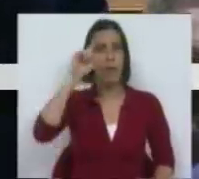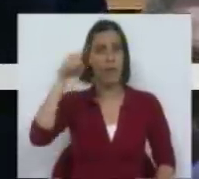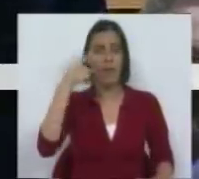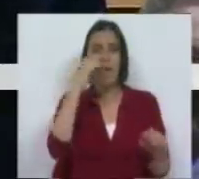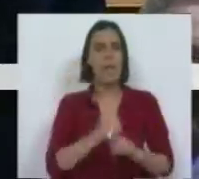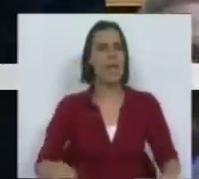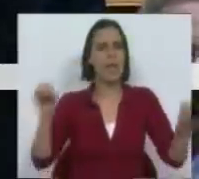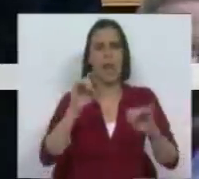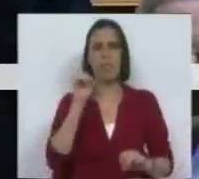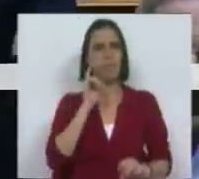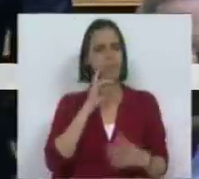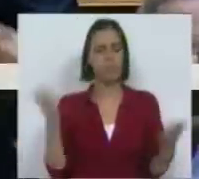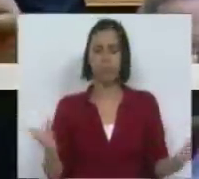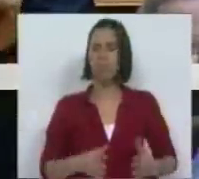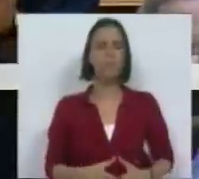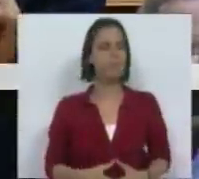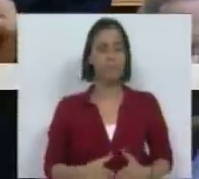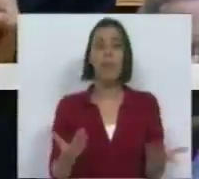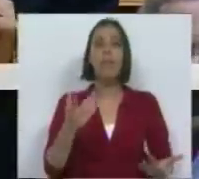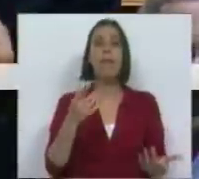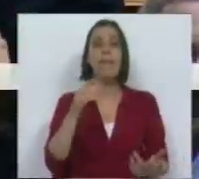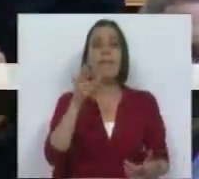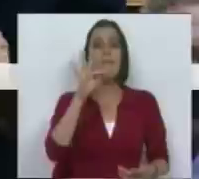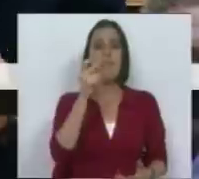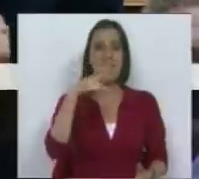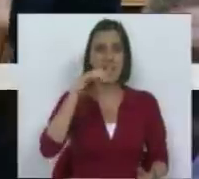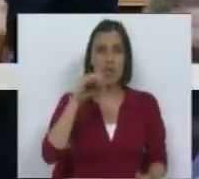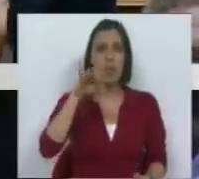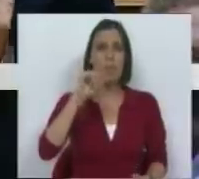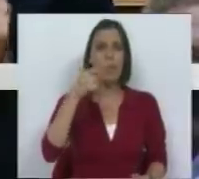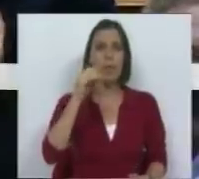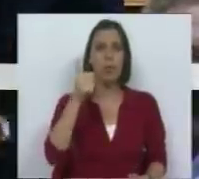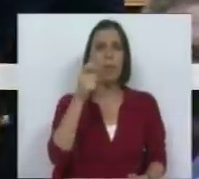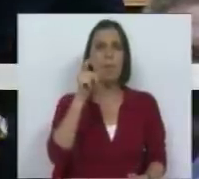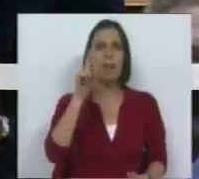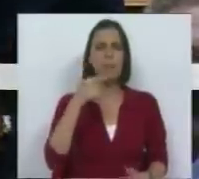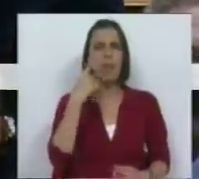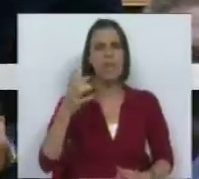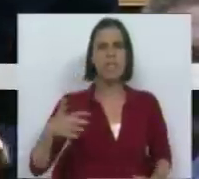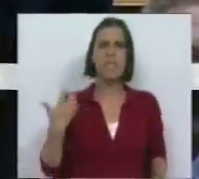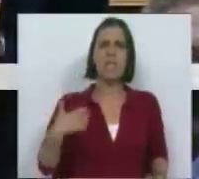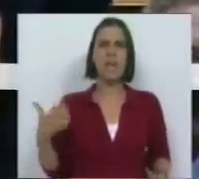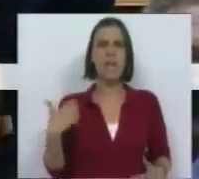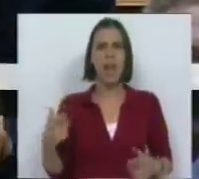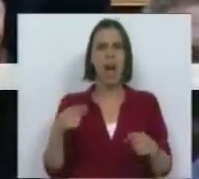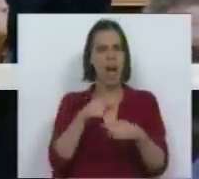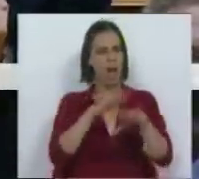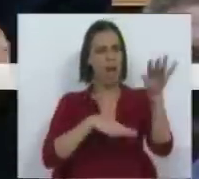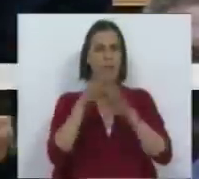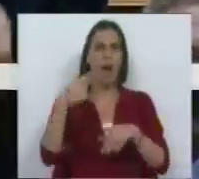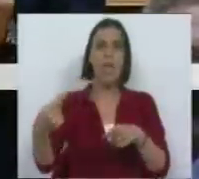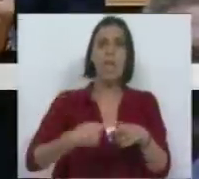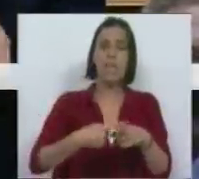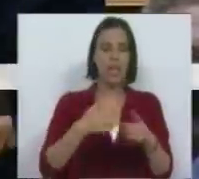ninguém está seguro. Quando Francisco Pinto Balsemão tem que dizer indignado que este conúbio entre